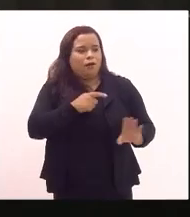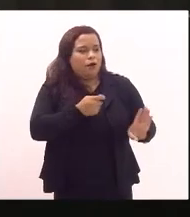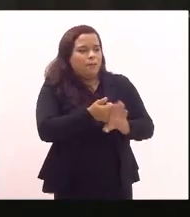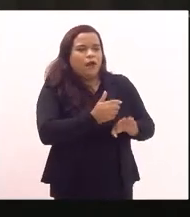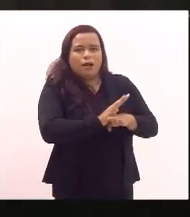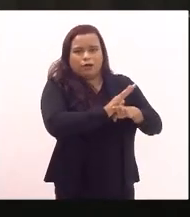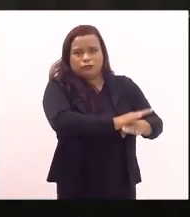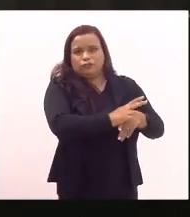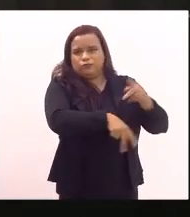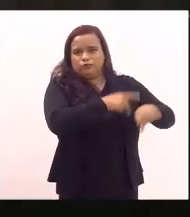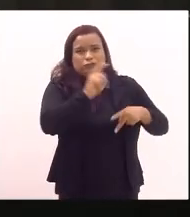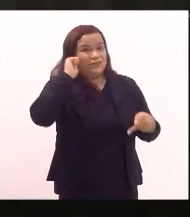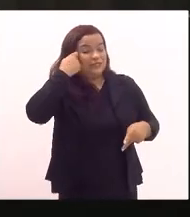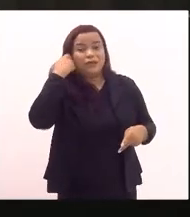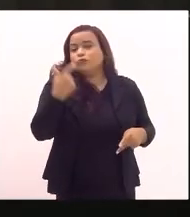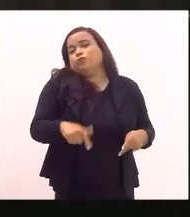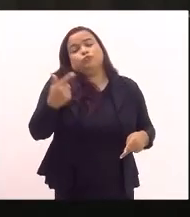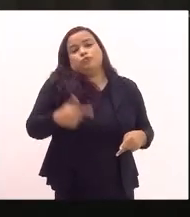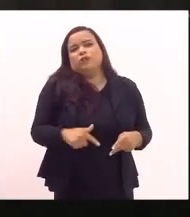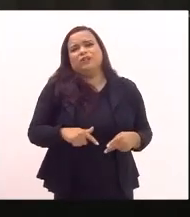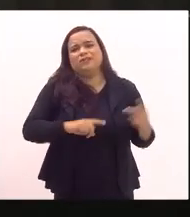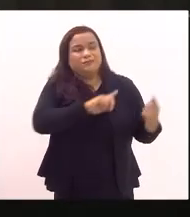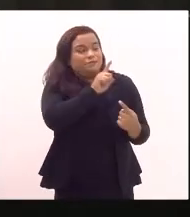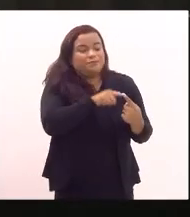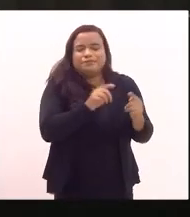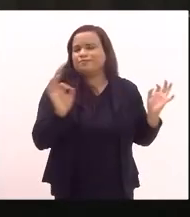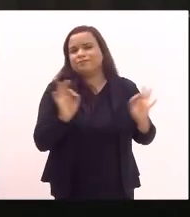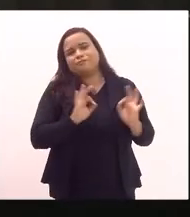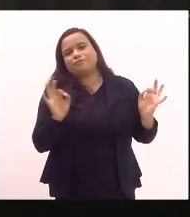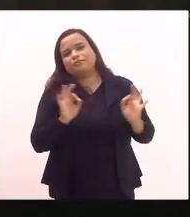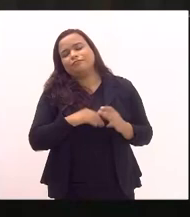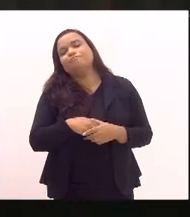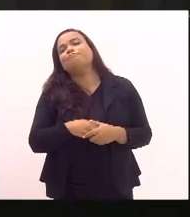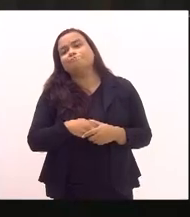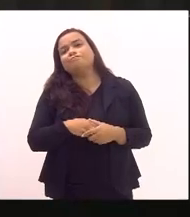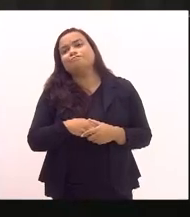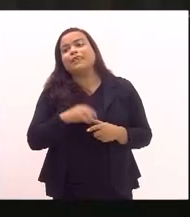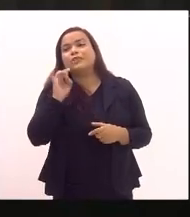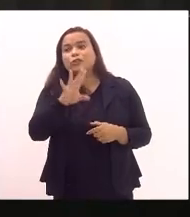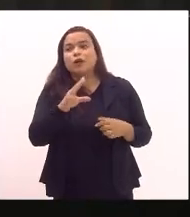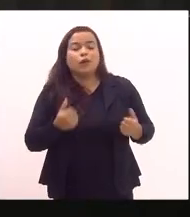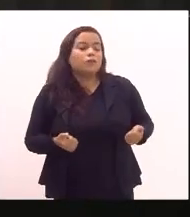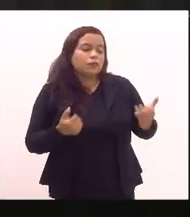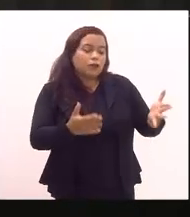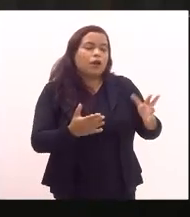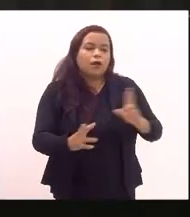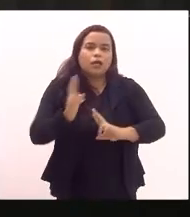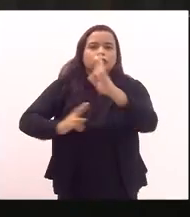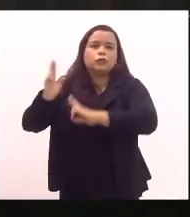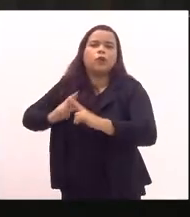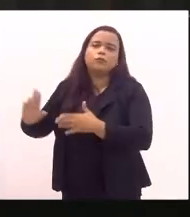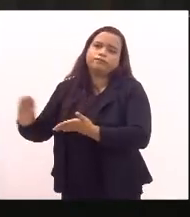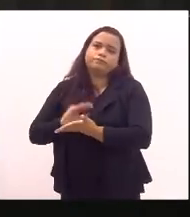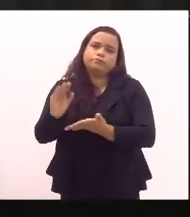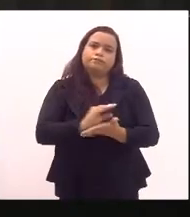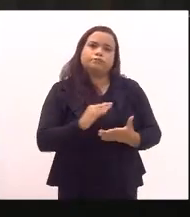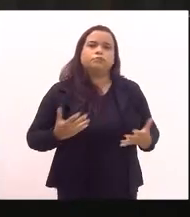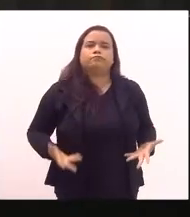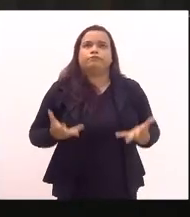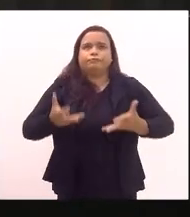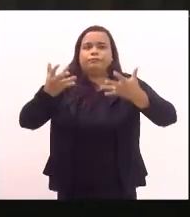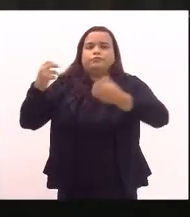se não garantir é questões de retorno econômico para essas